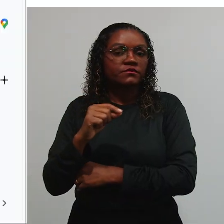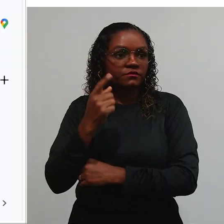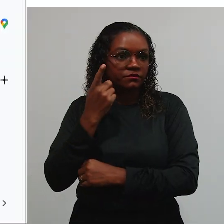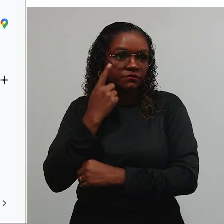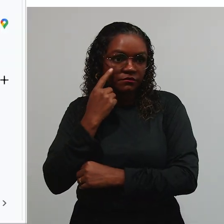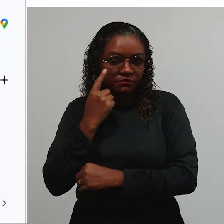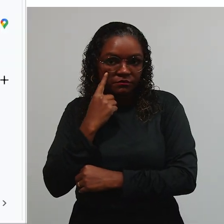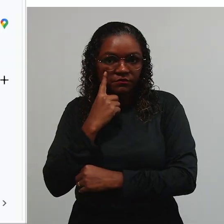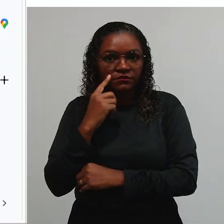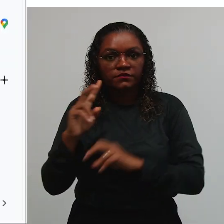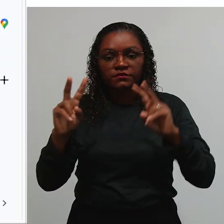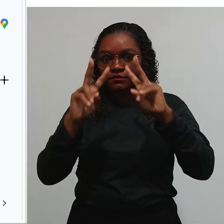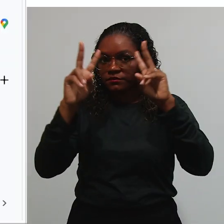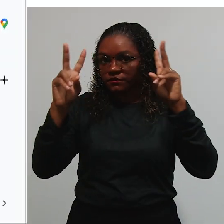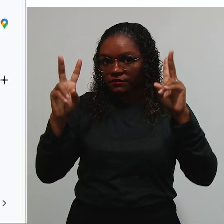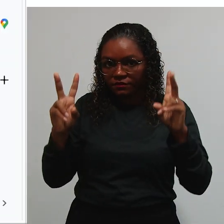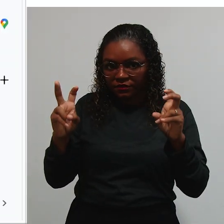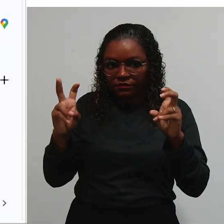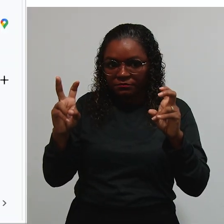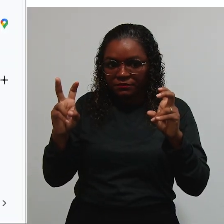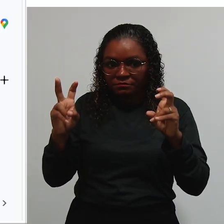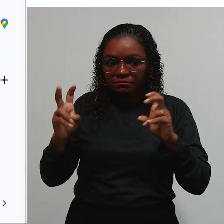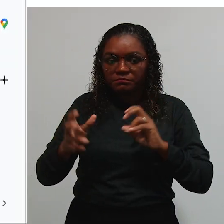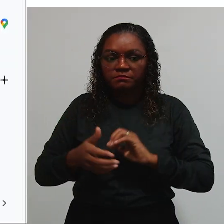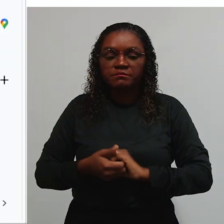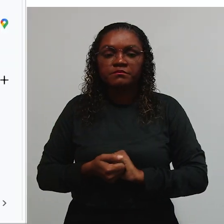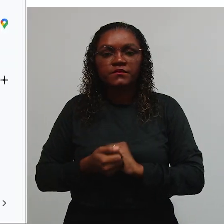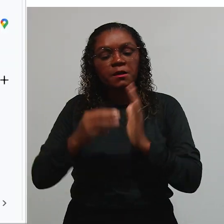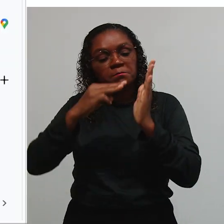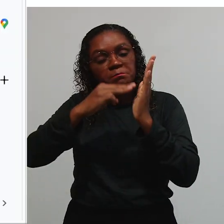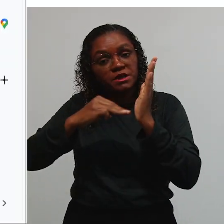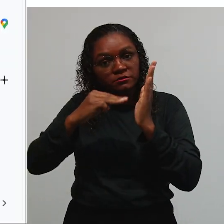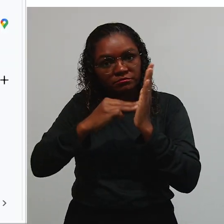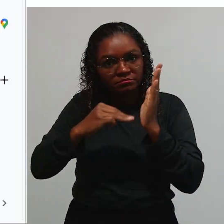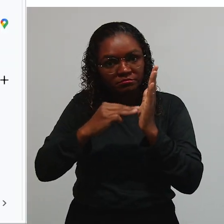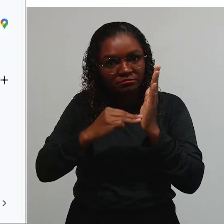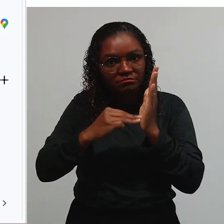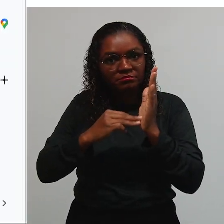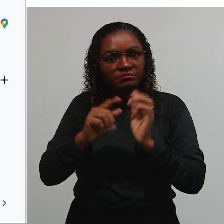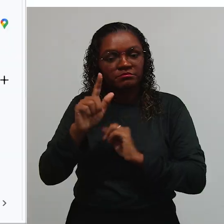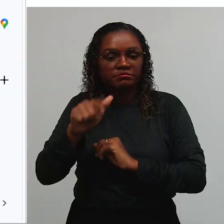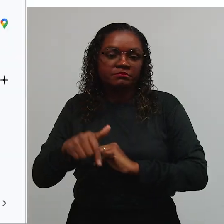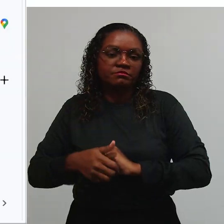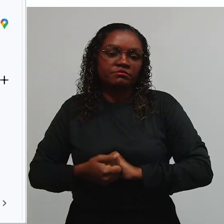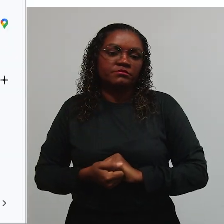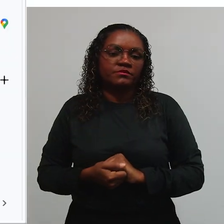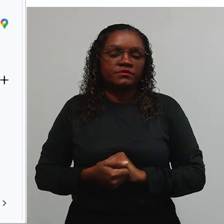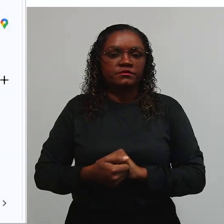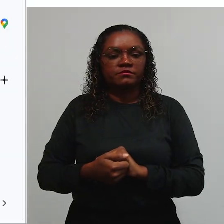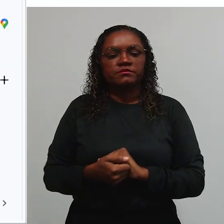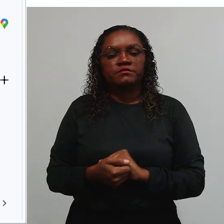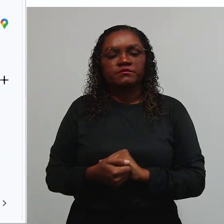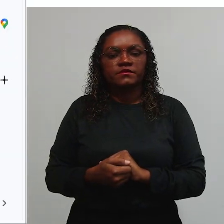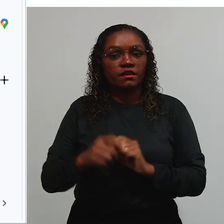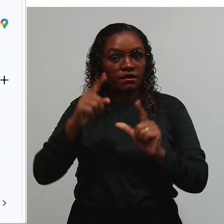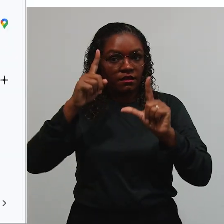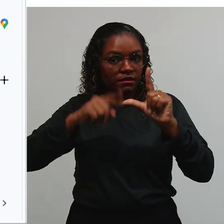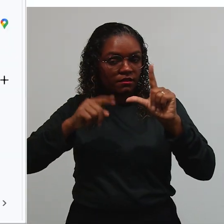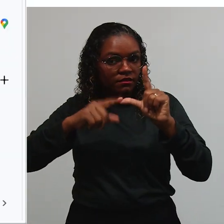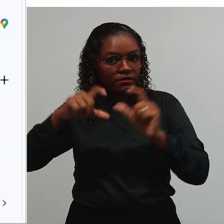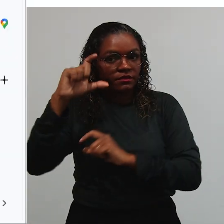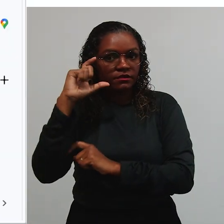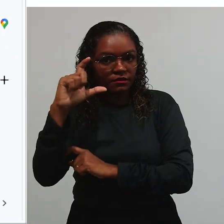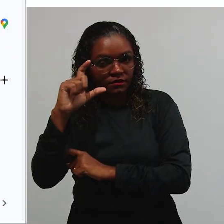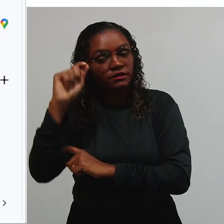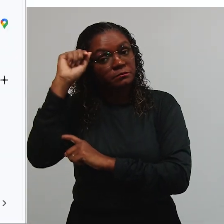ideia. Uma seção 3 que a gente chama de metodologia. Como é seção primária, letra